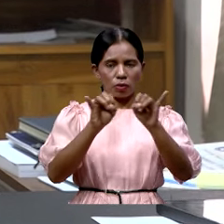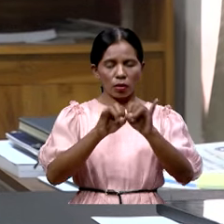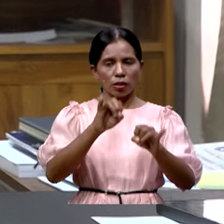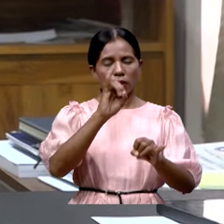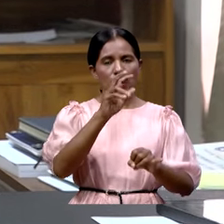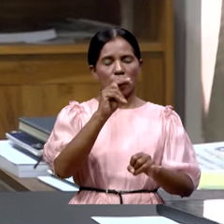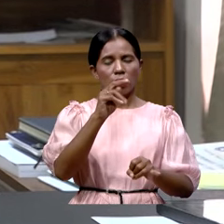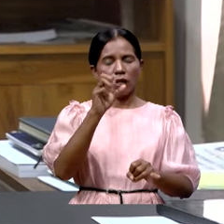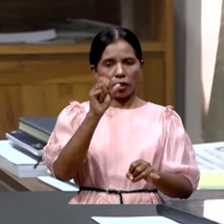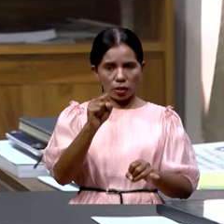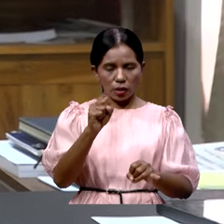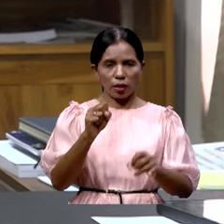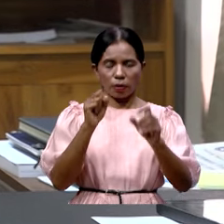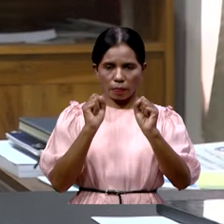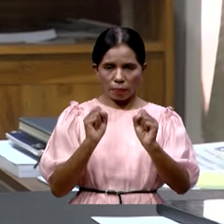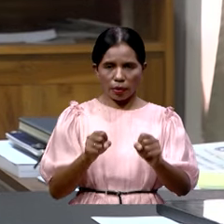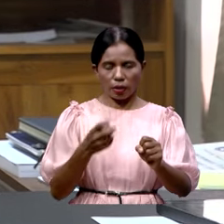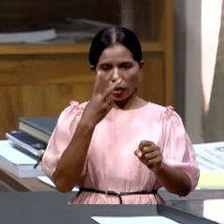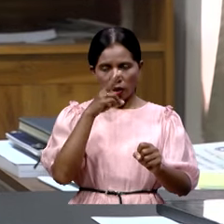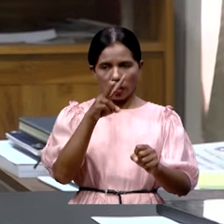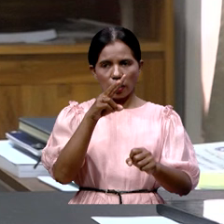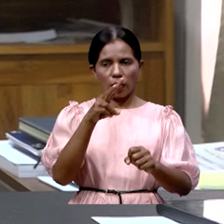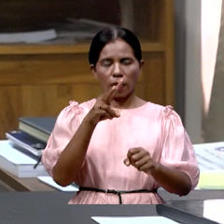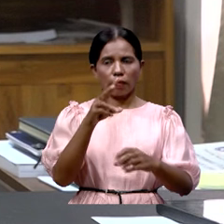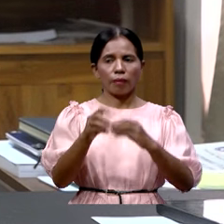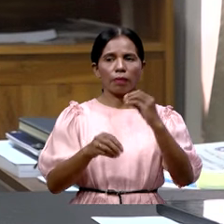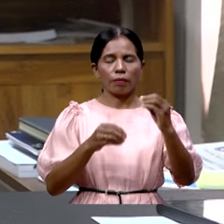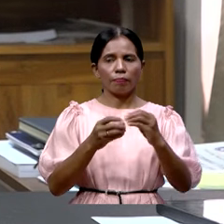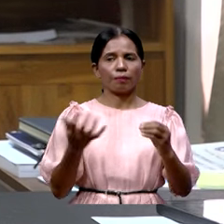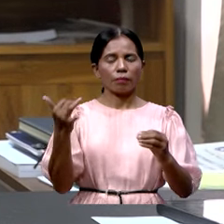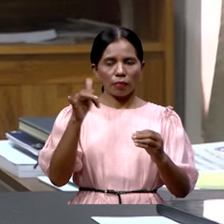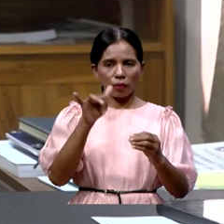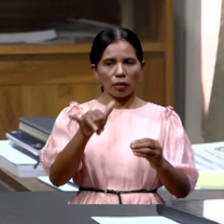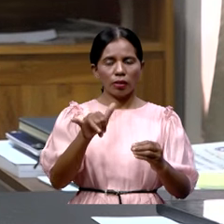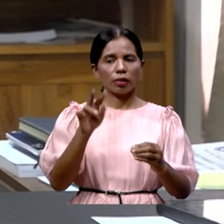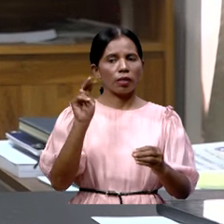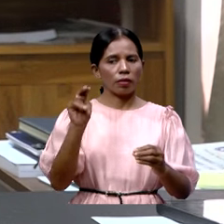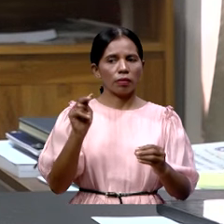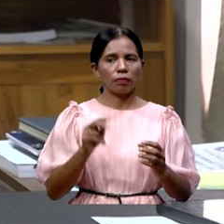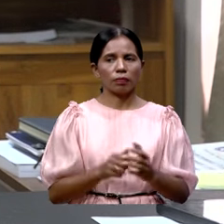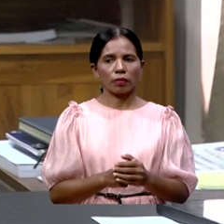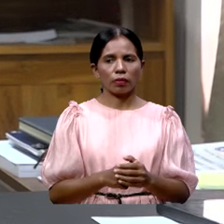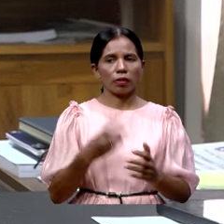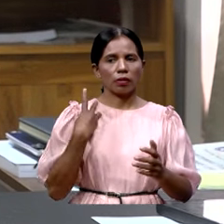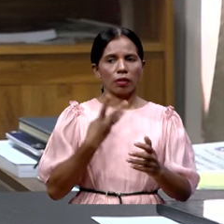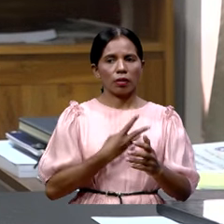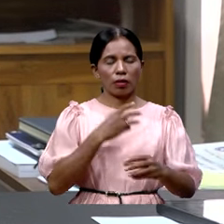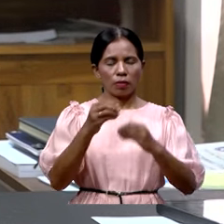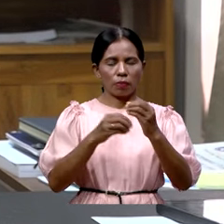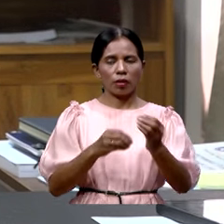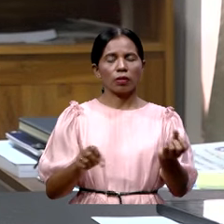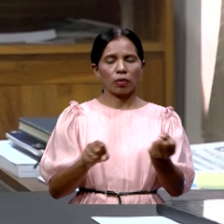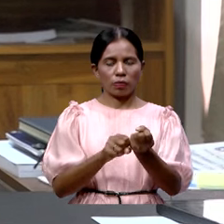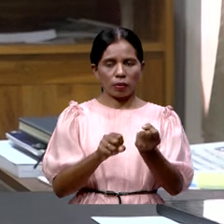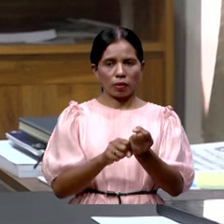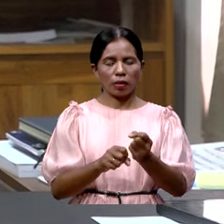INNSI para atu hare konabasirania itu bolu regime kontributivo